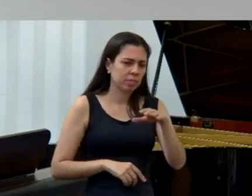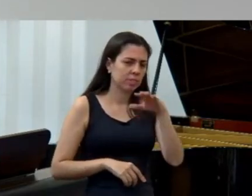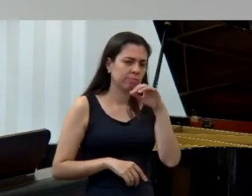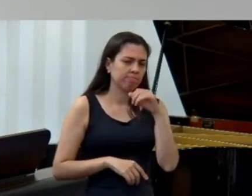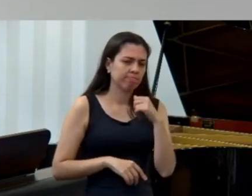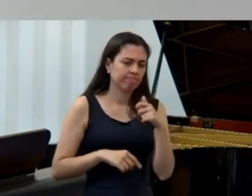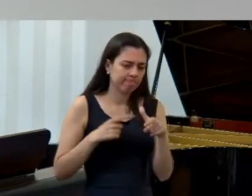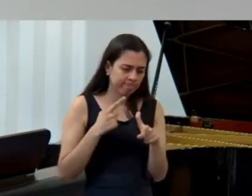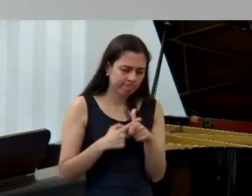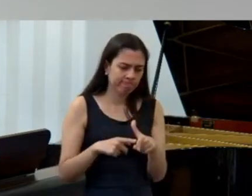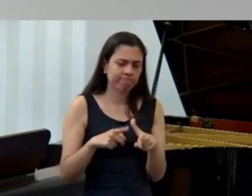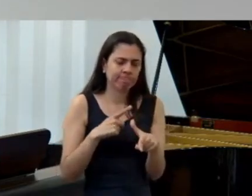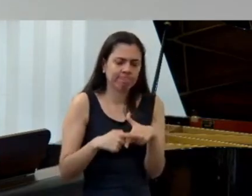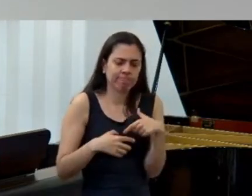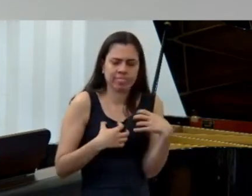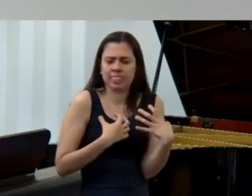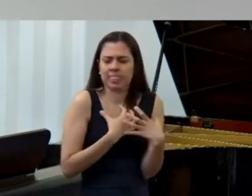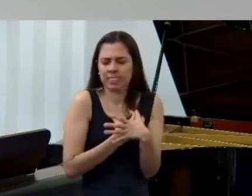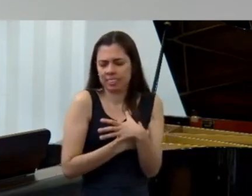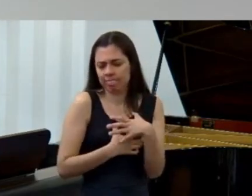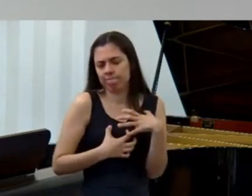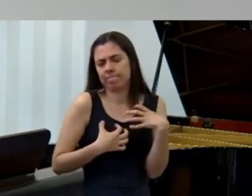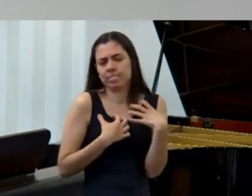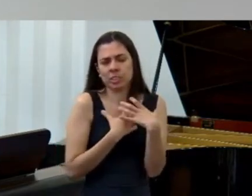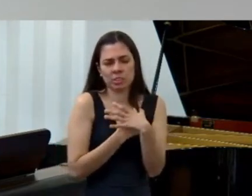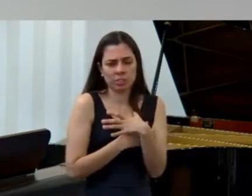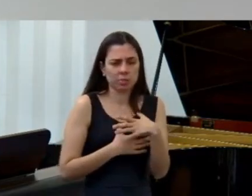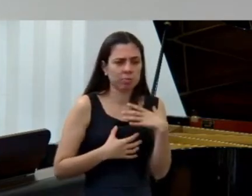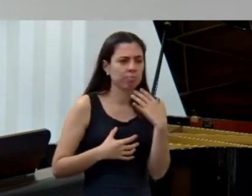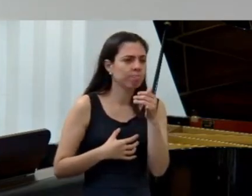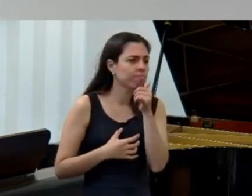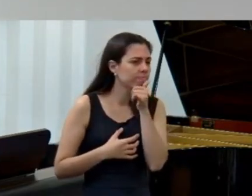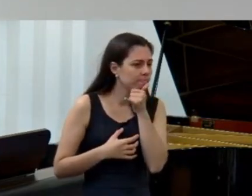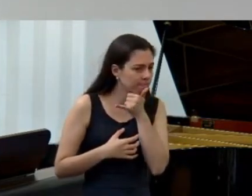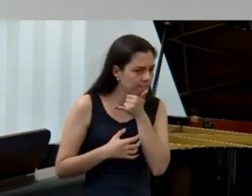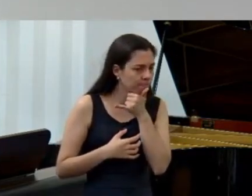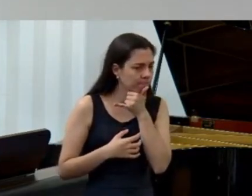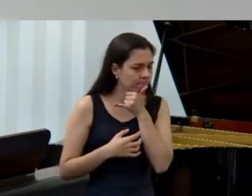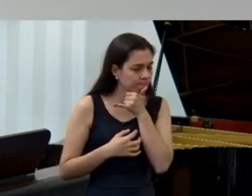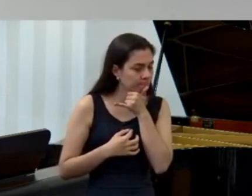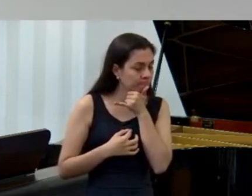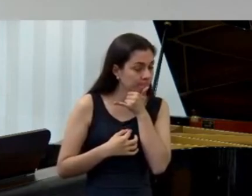provação, angústia, tristeza.